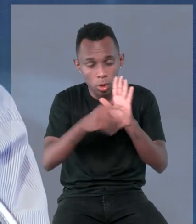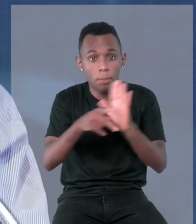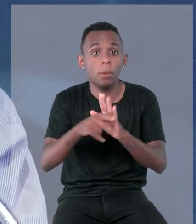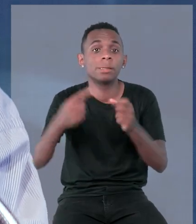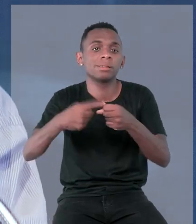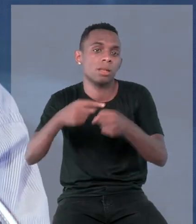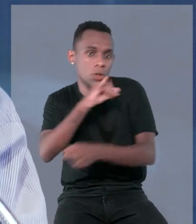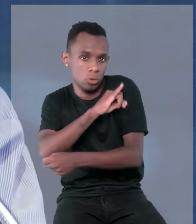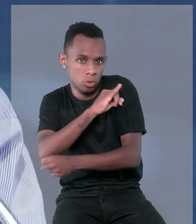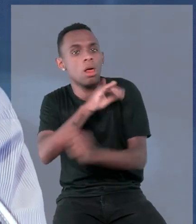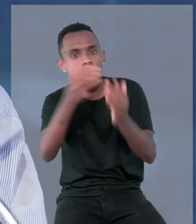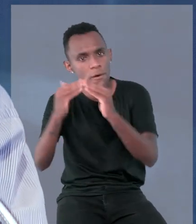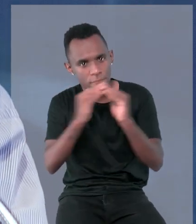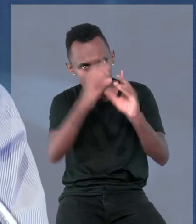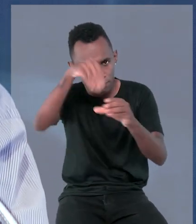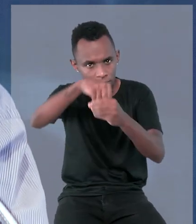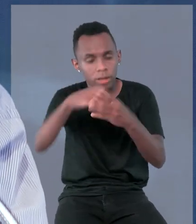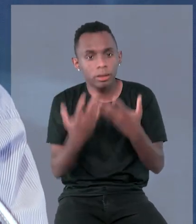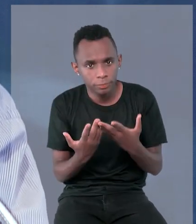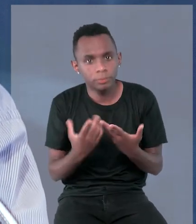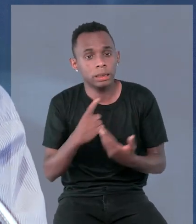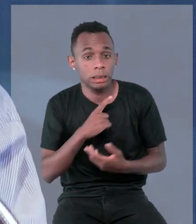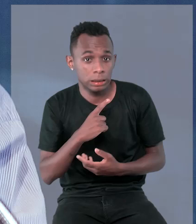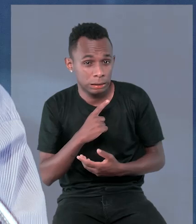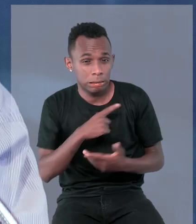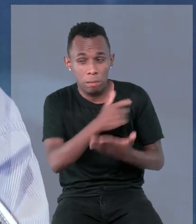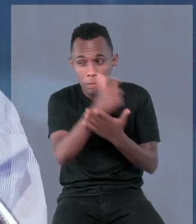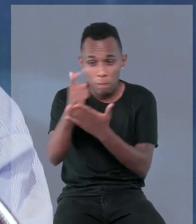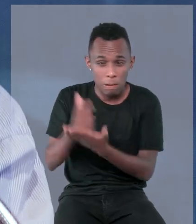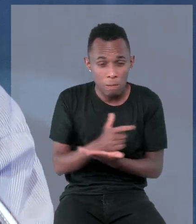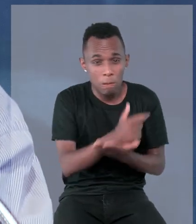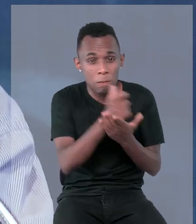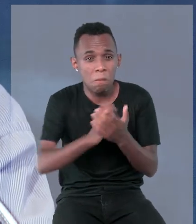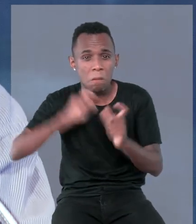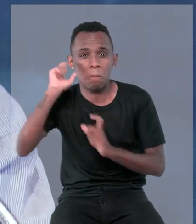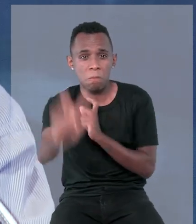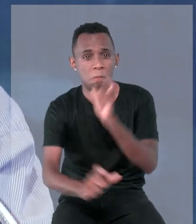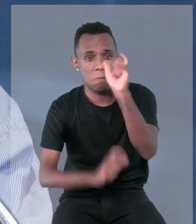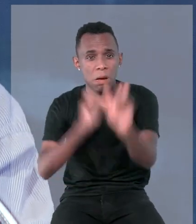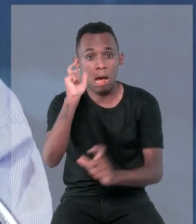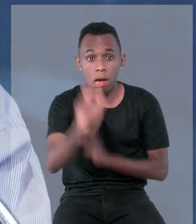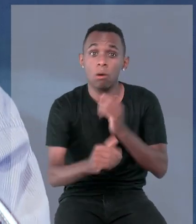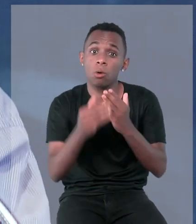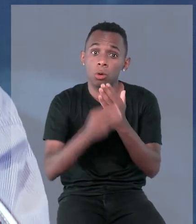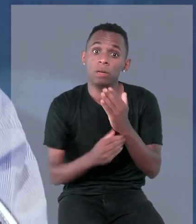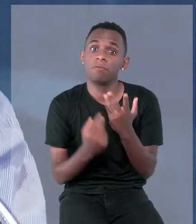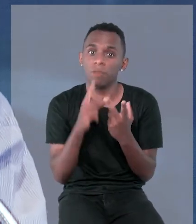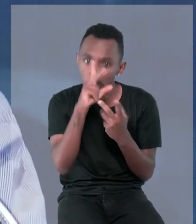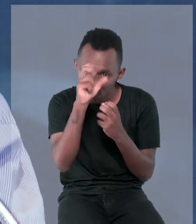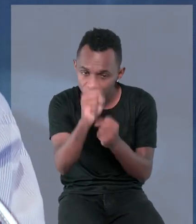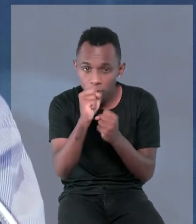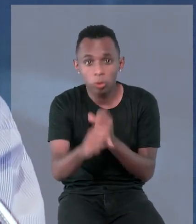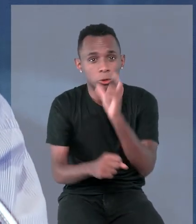no Rio de Janeiro, na favela, e tem muito tiro e muito palavrão, né? Esse livro é forte, né? Tem